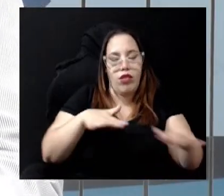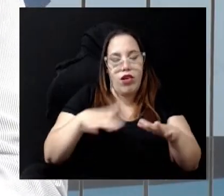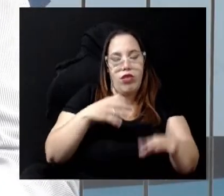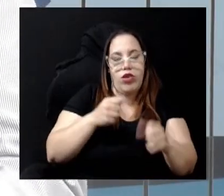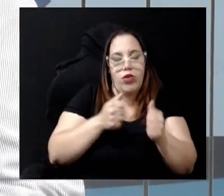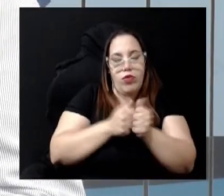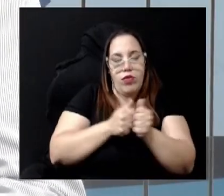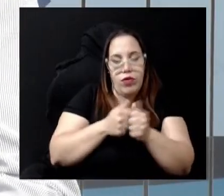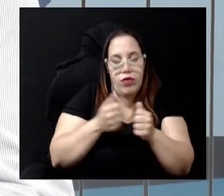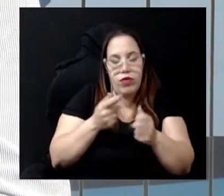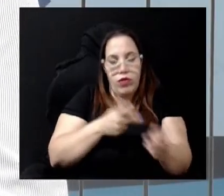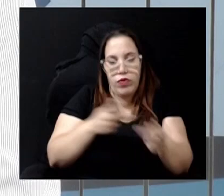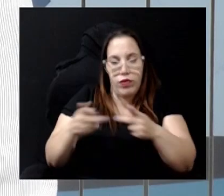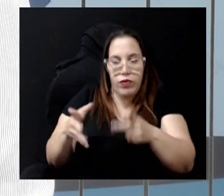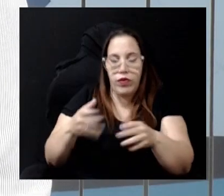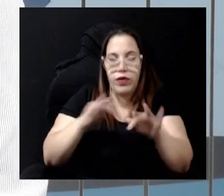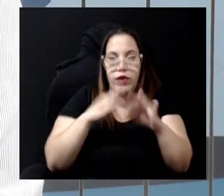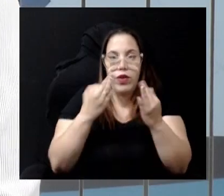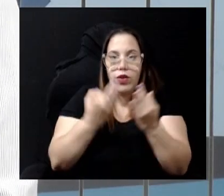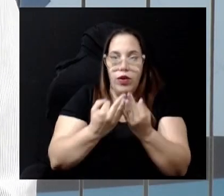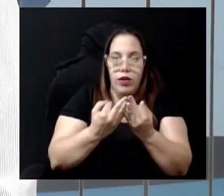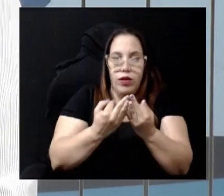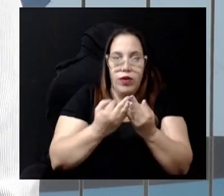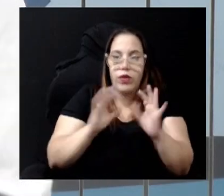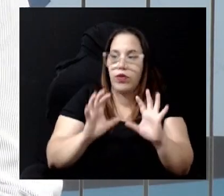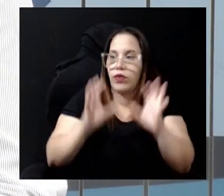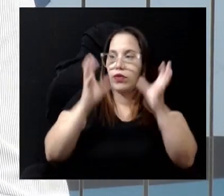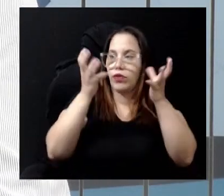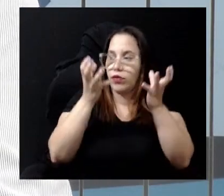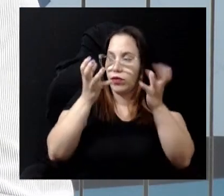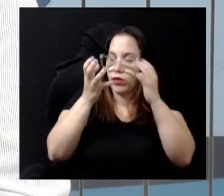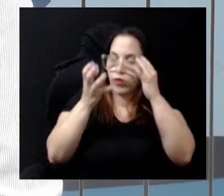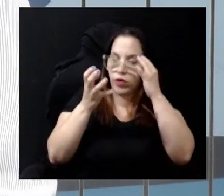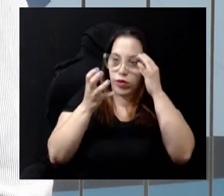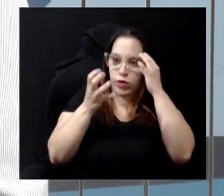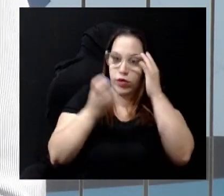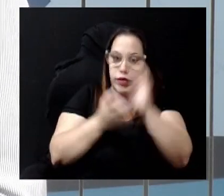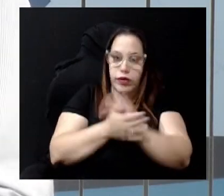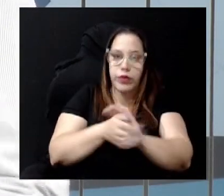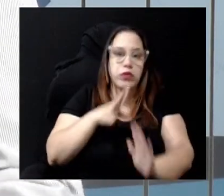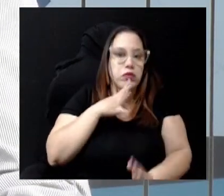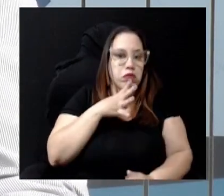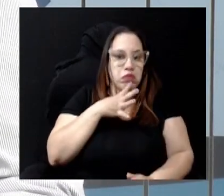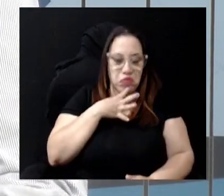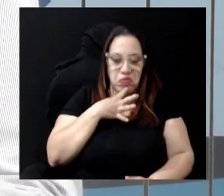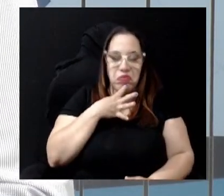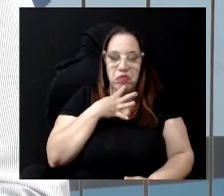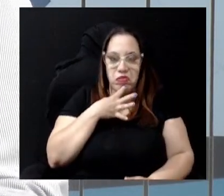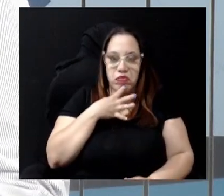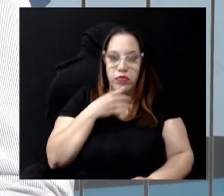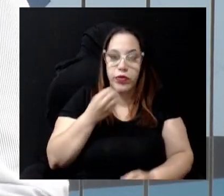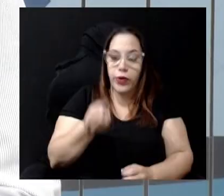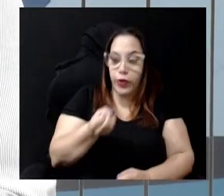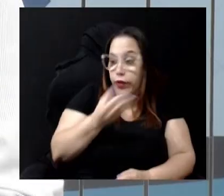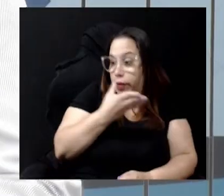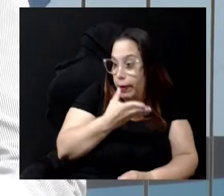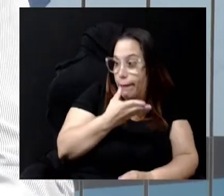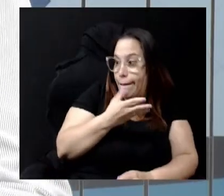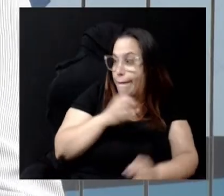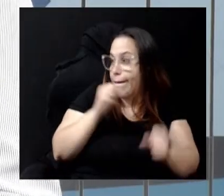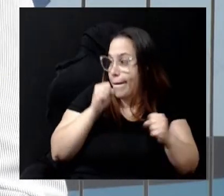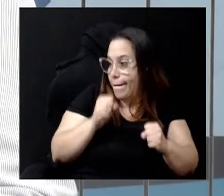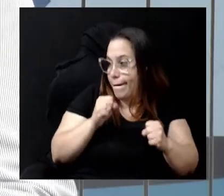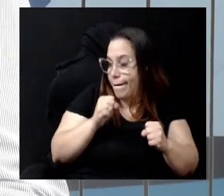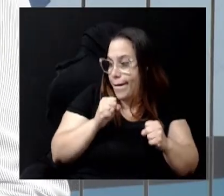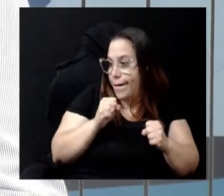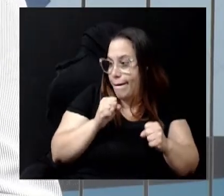ou participar de eventos, ou eventualmente conhecer coisas novas que estão postas aí, atividades